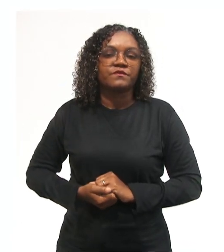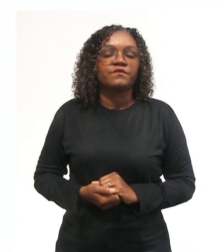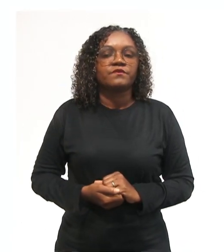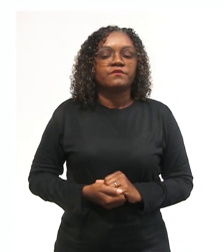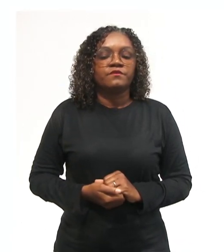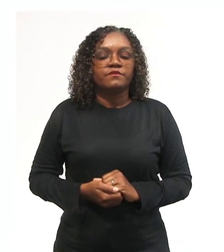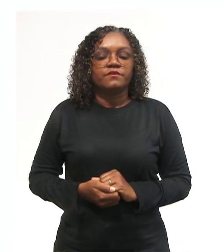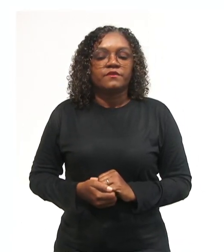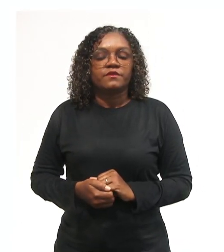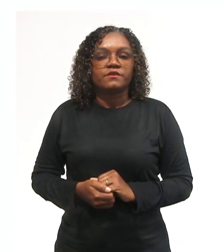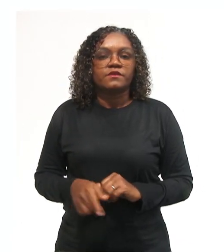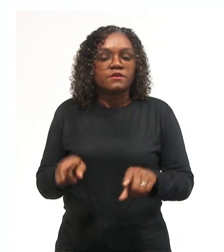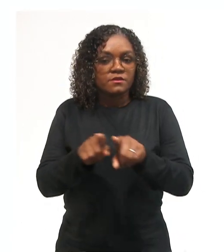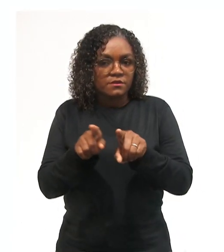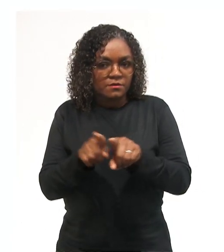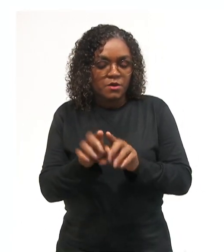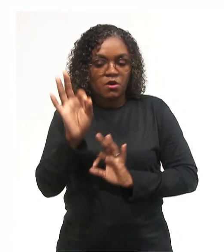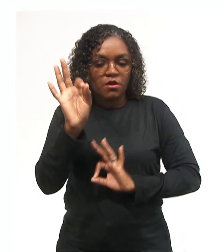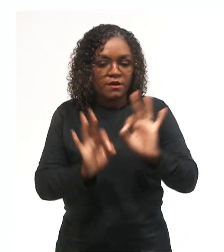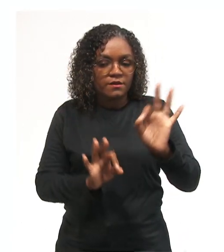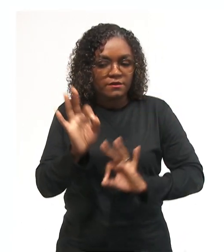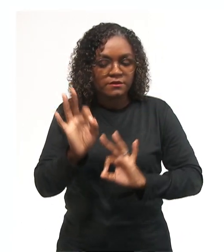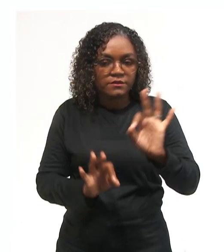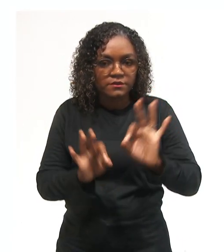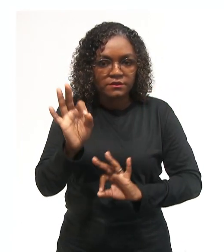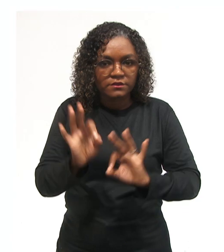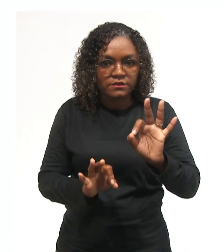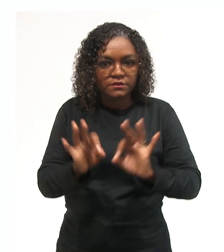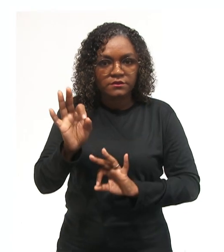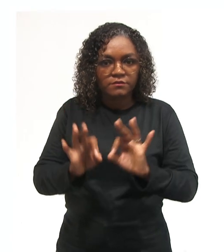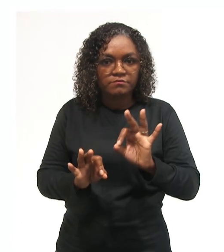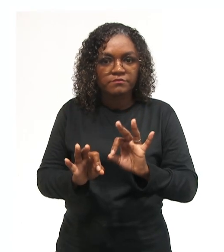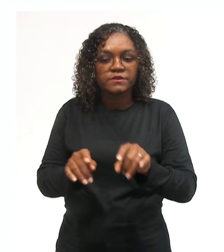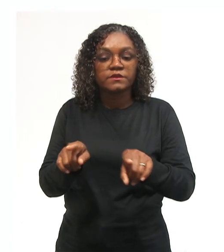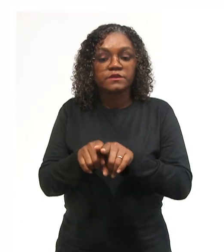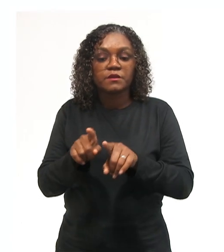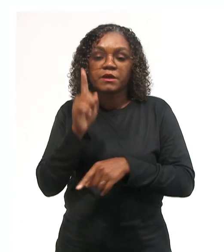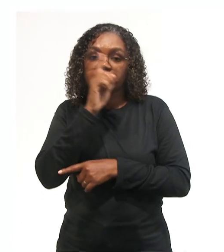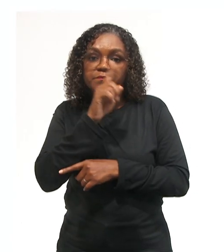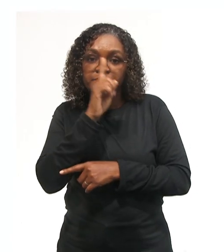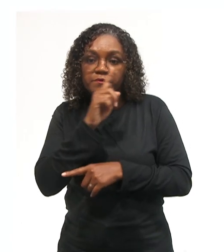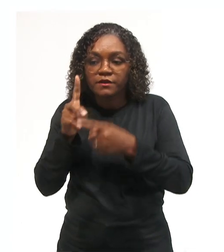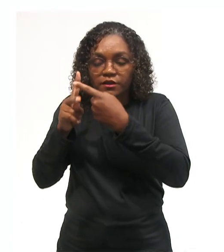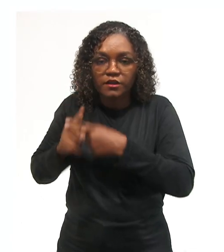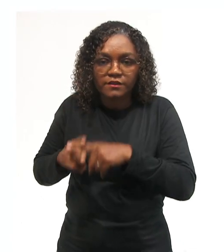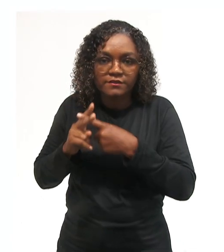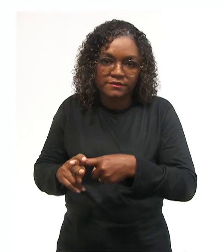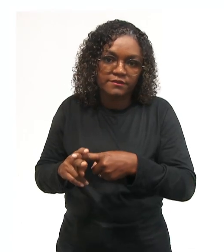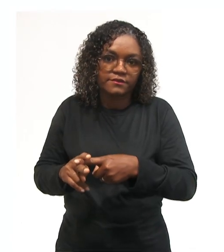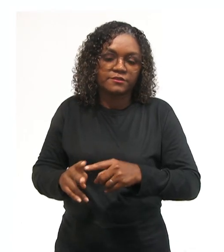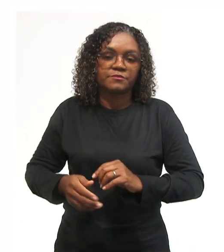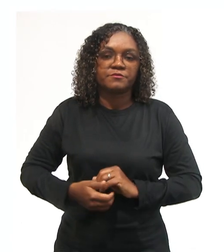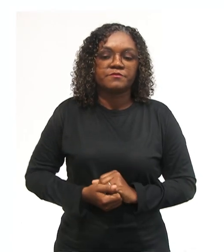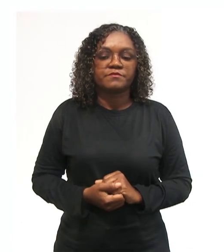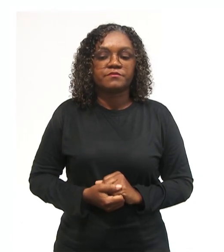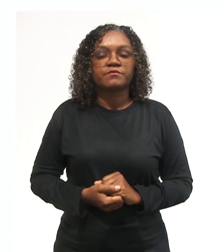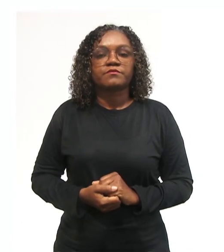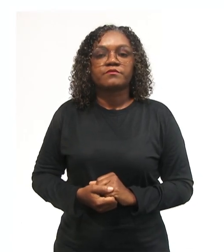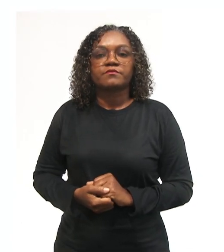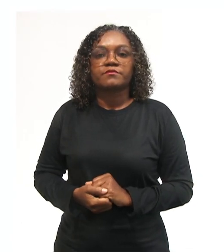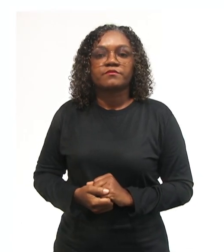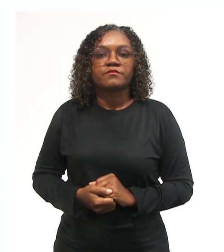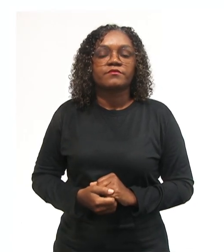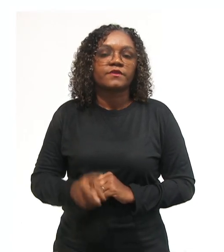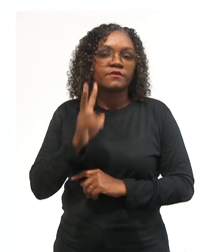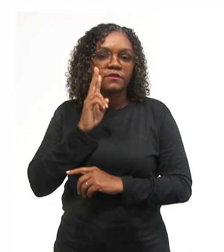o governo também organiza, disciplina e corrige as falhas de mercado, como eu disse, né, corrigindo